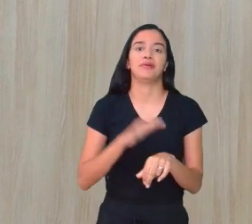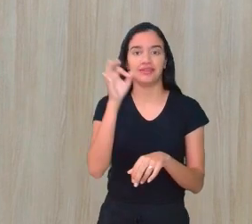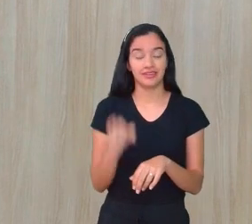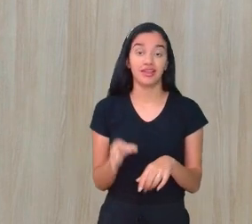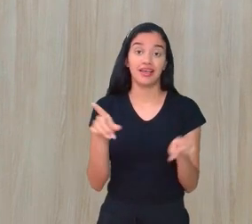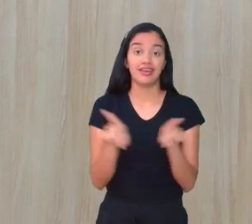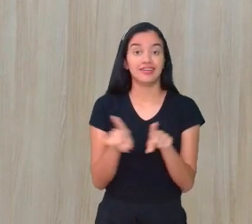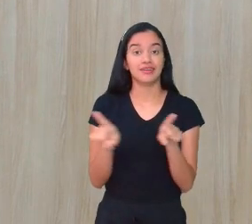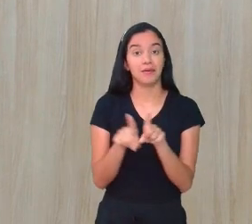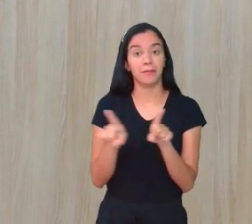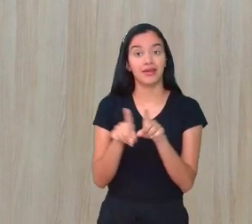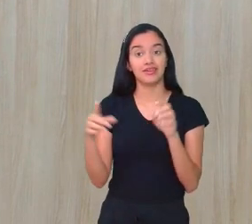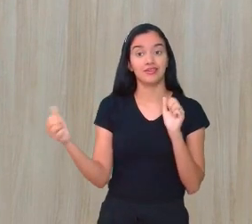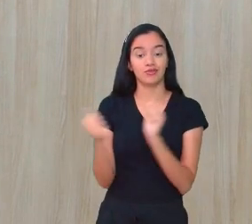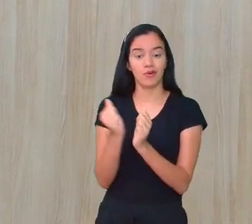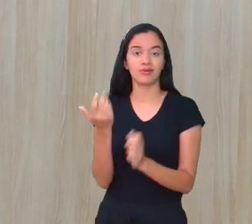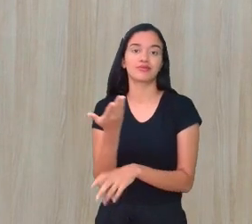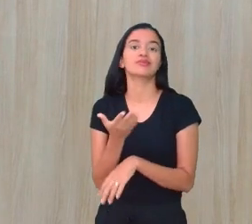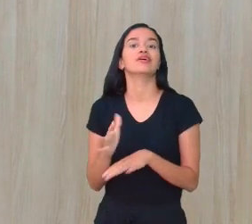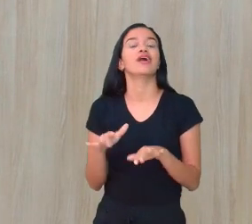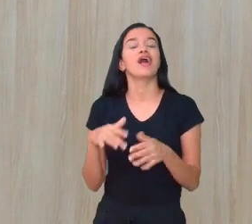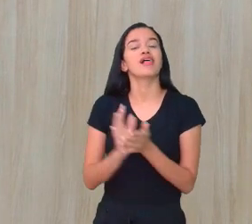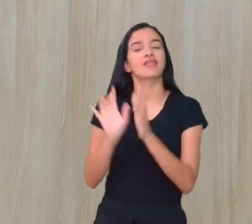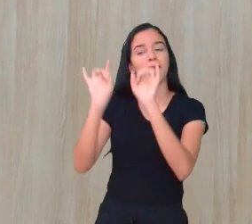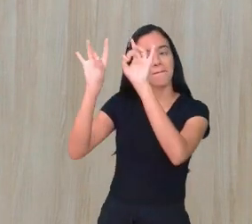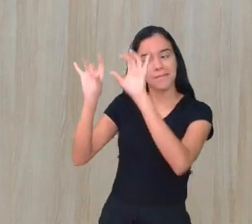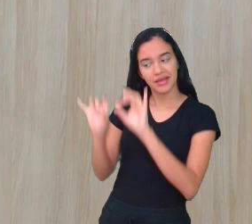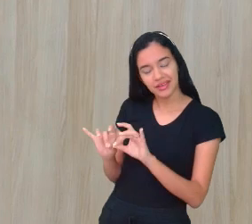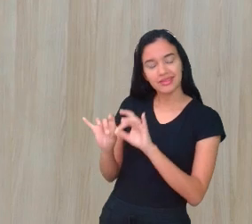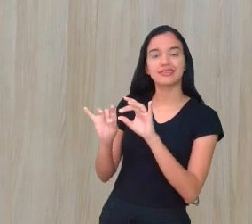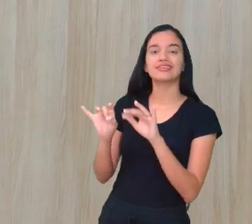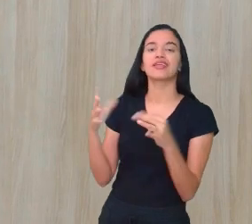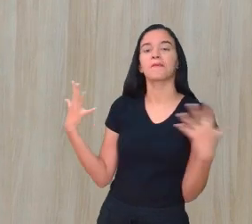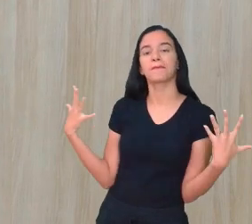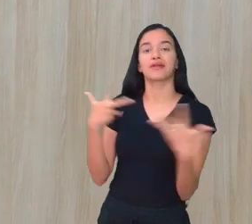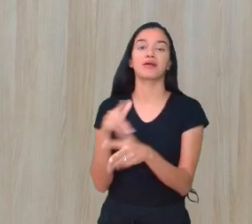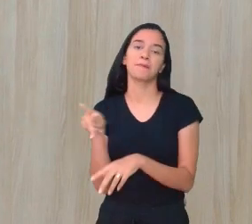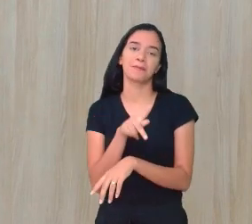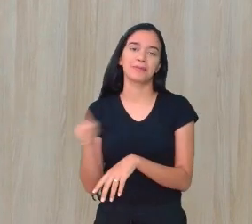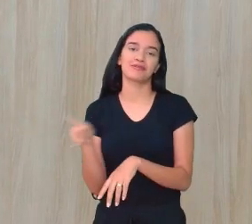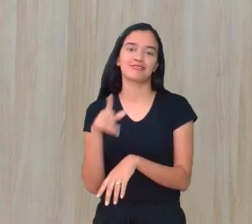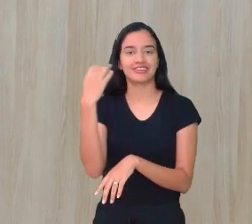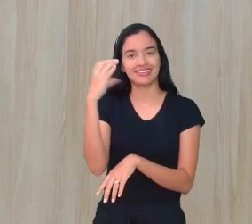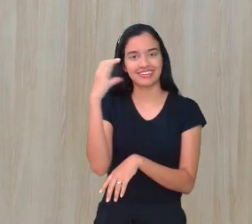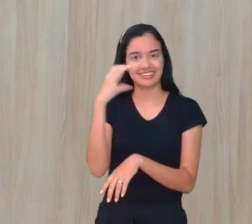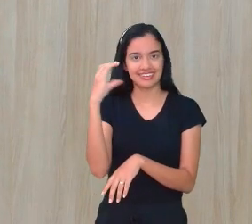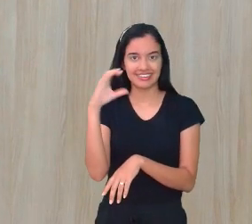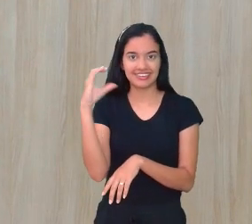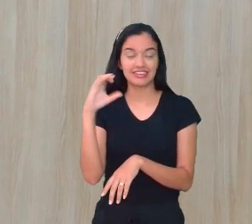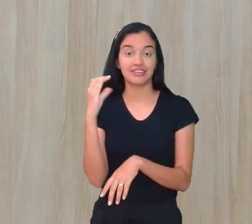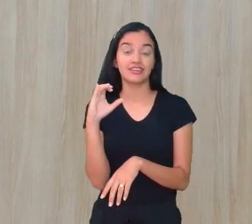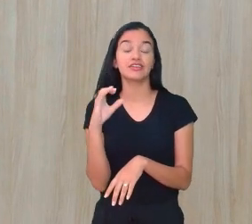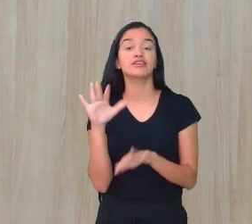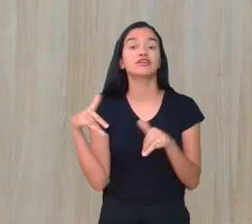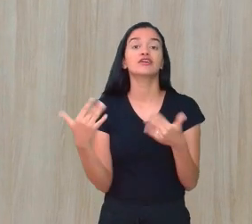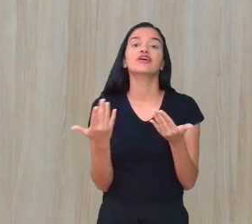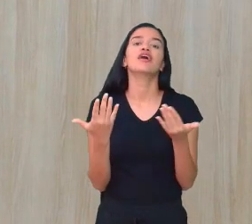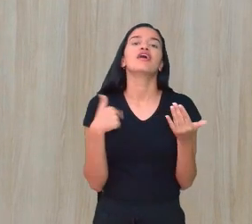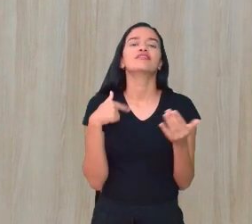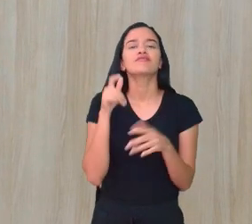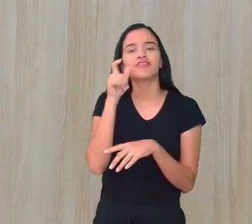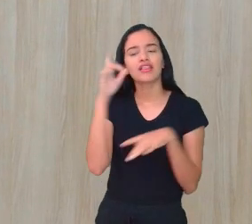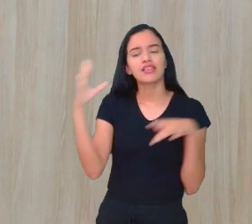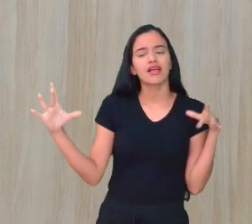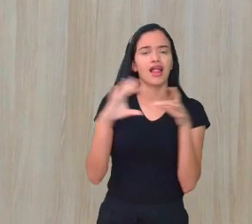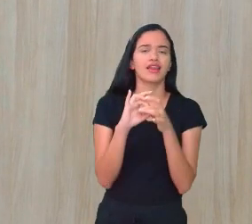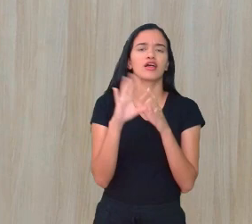Estou também muito bem acompanhado da minha queridíssima e maravilhosa professora de ciências, que vai aqui estar super interligado,